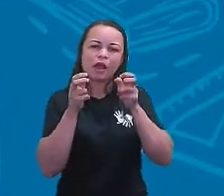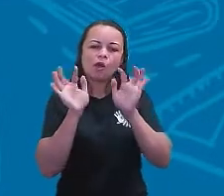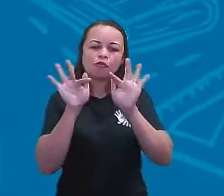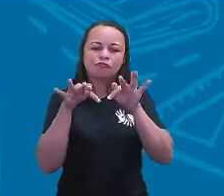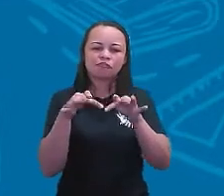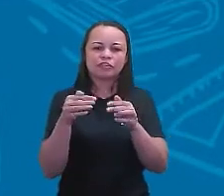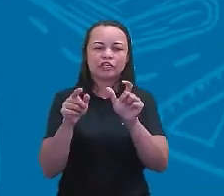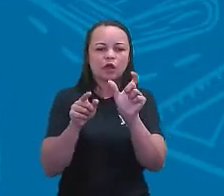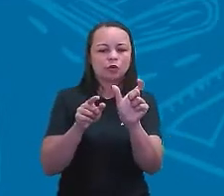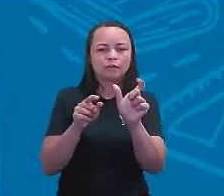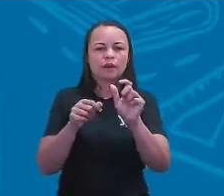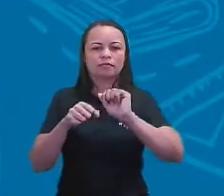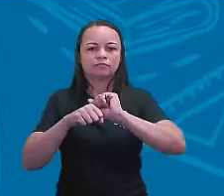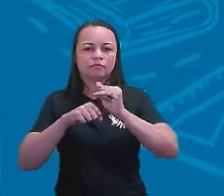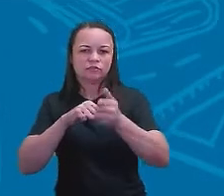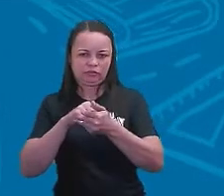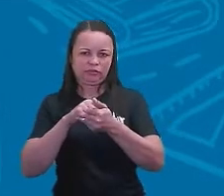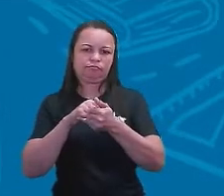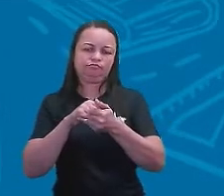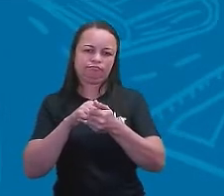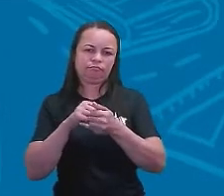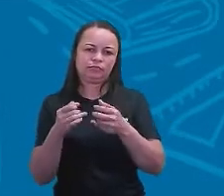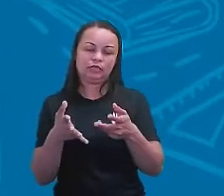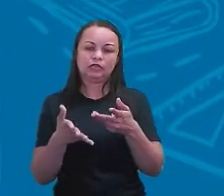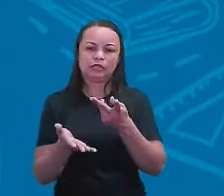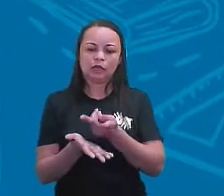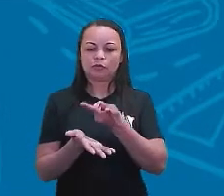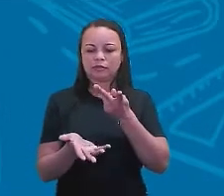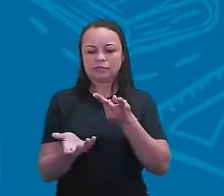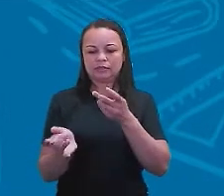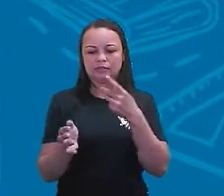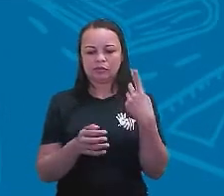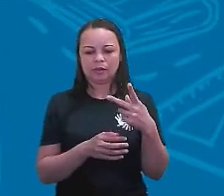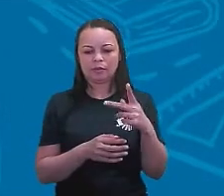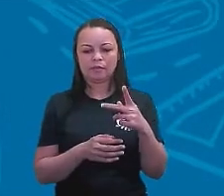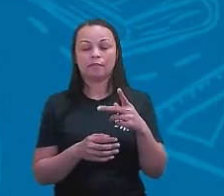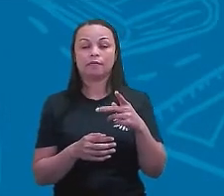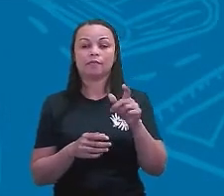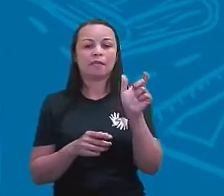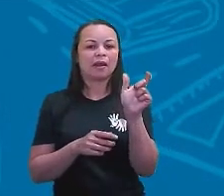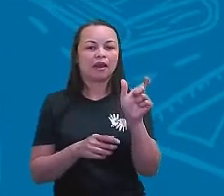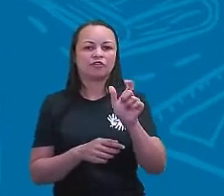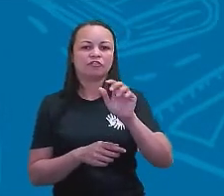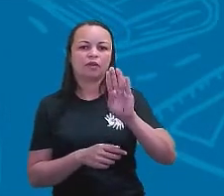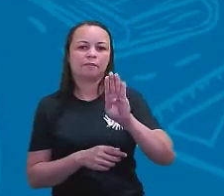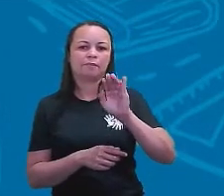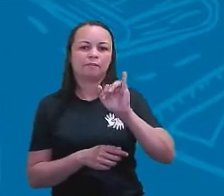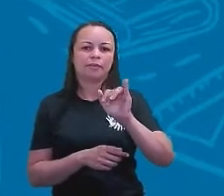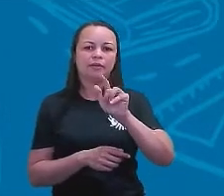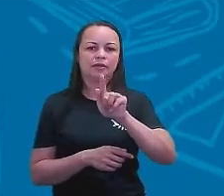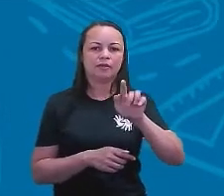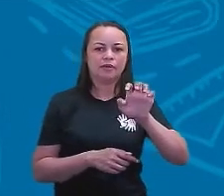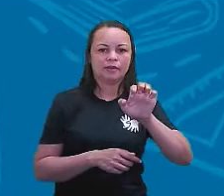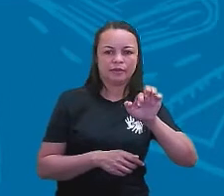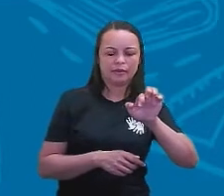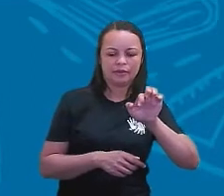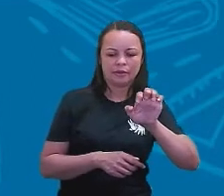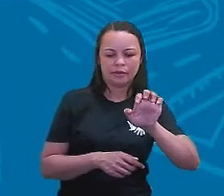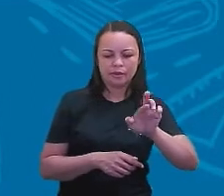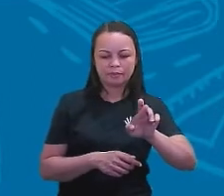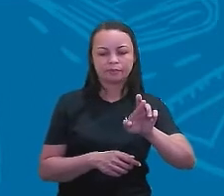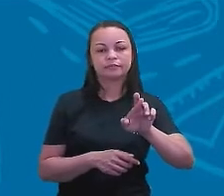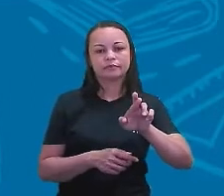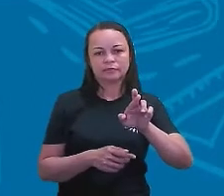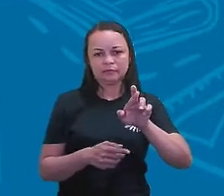do adjetivo. E é exatamente o que aconteceu na palavra big e na palavra aí happy, que foi transformado em